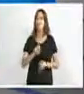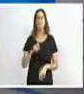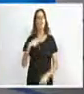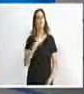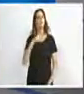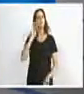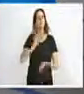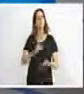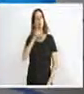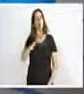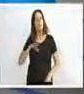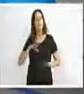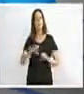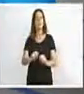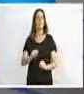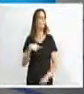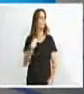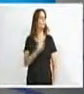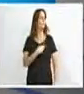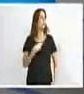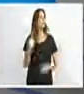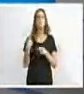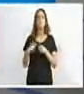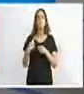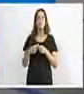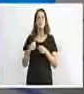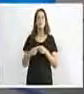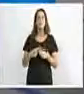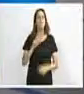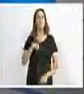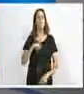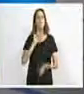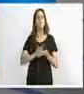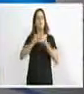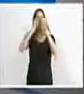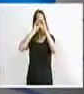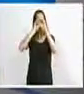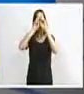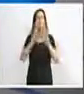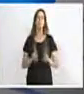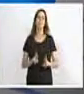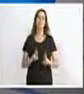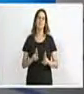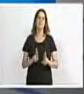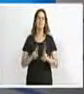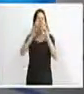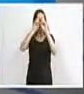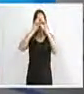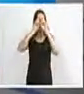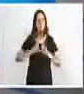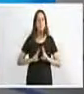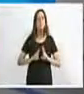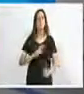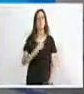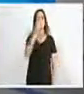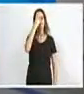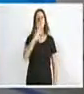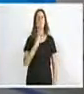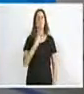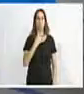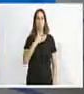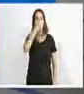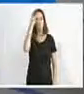para todos que estão aqui, porque isso é um respeito para com o deficiente visual. Isso